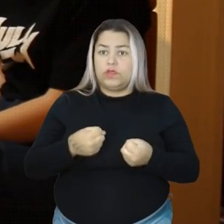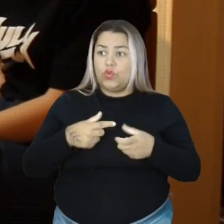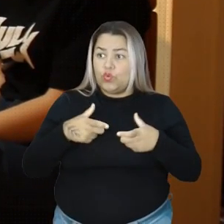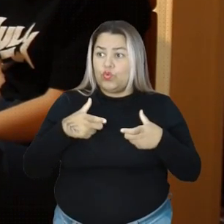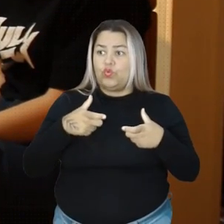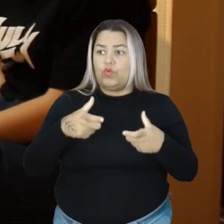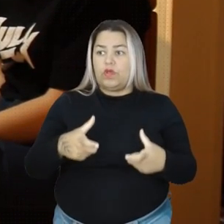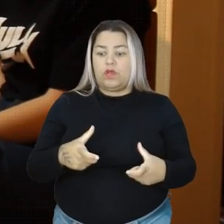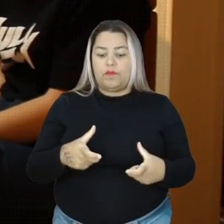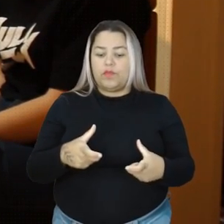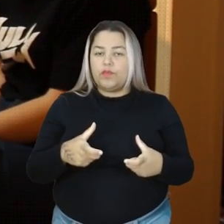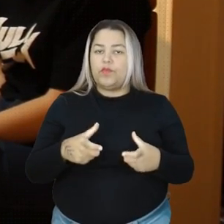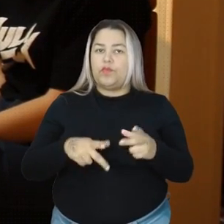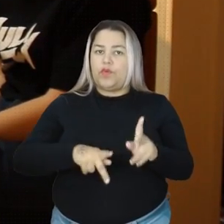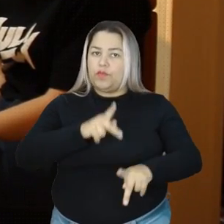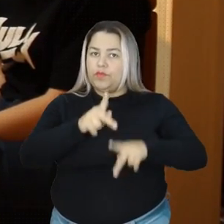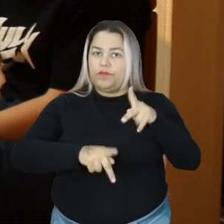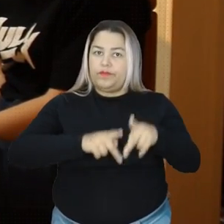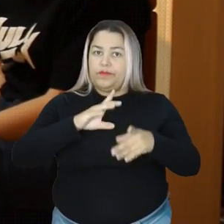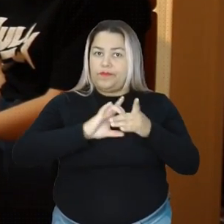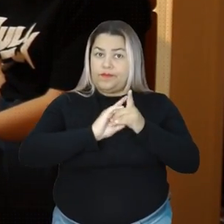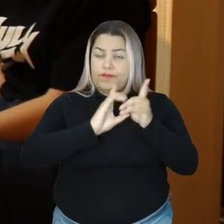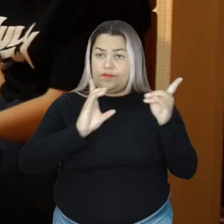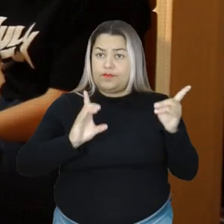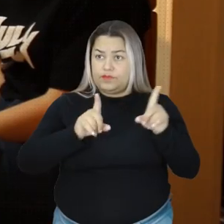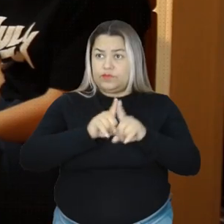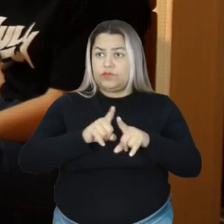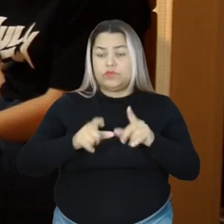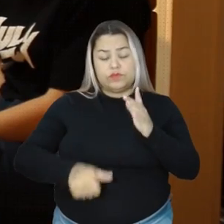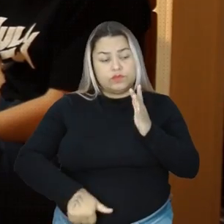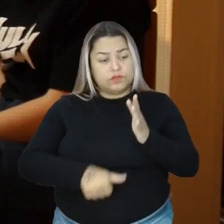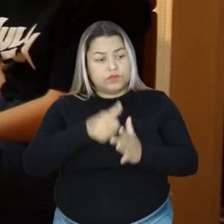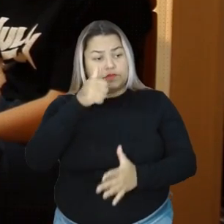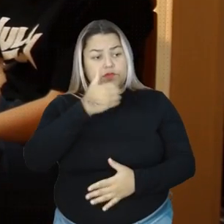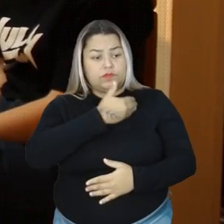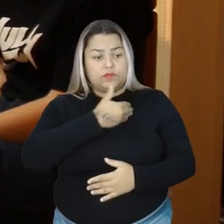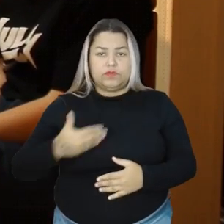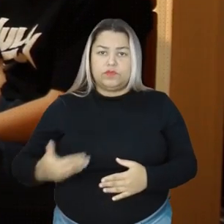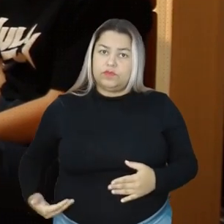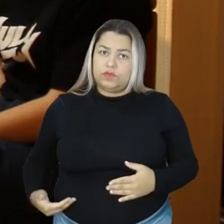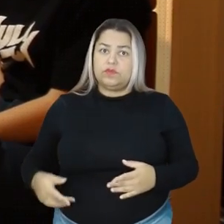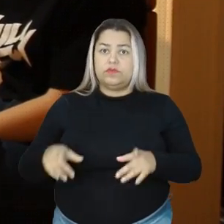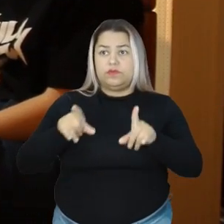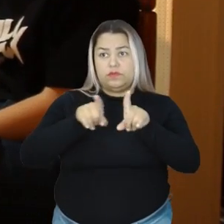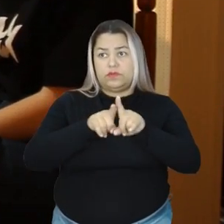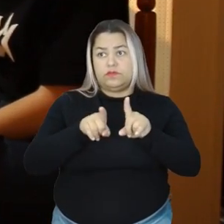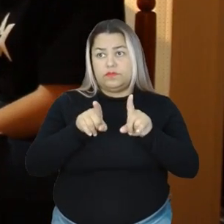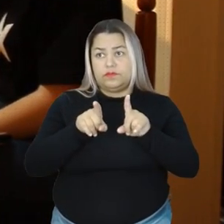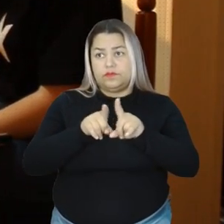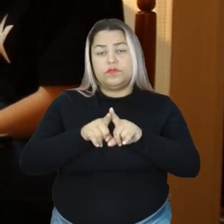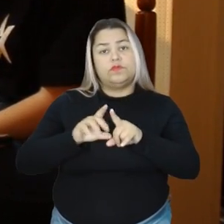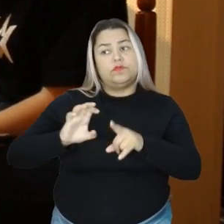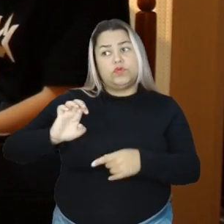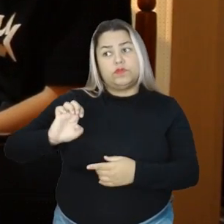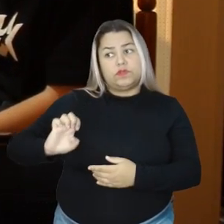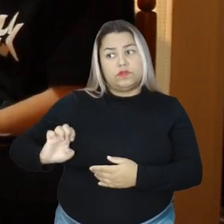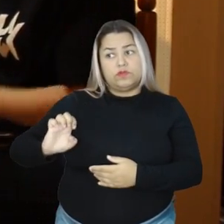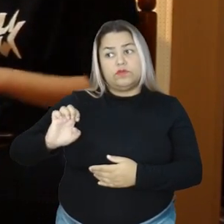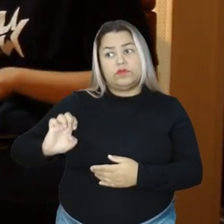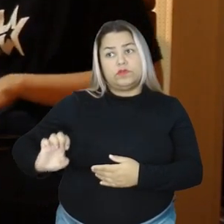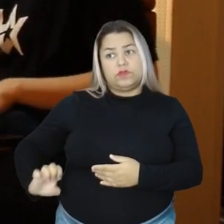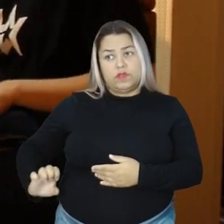popular democrático aí, esse governo aí, o primeiro governo do campo, né, de centro-esquerda, né,